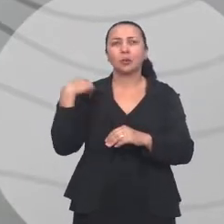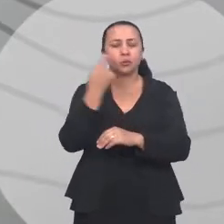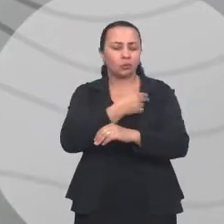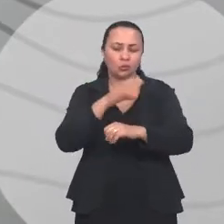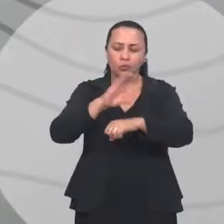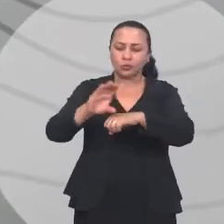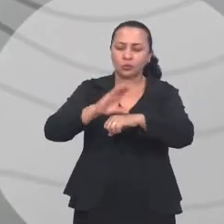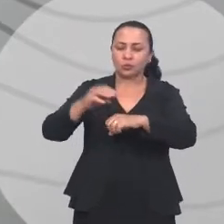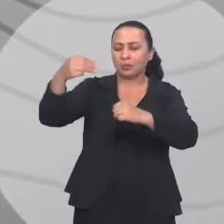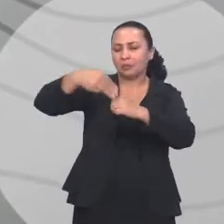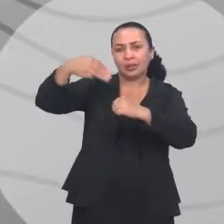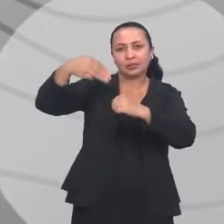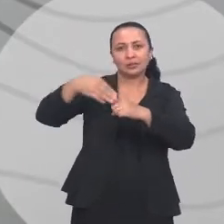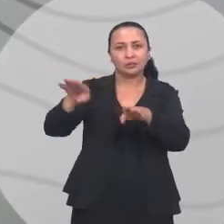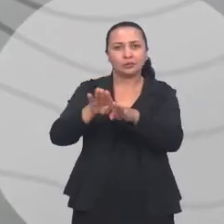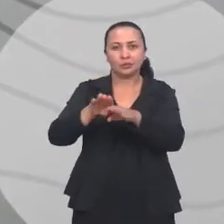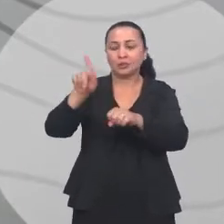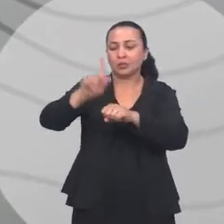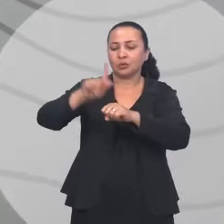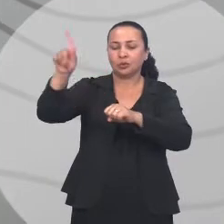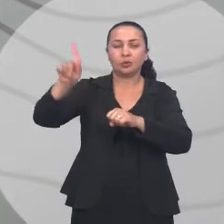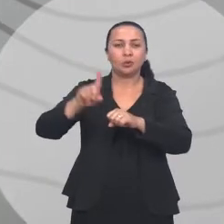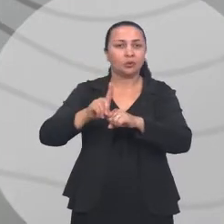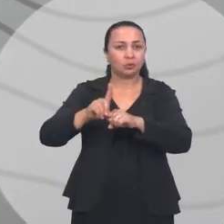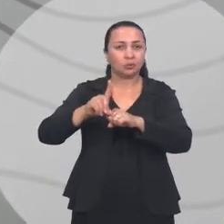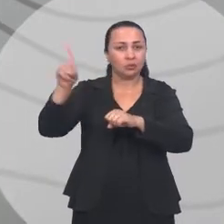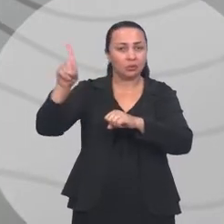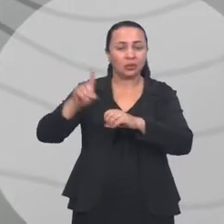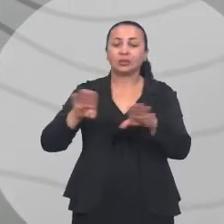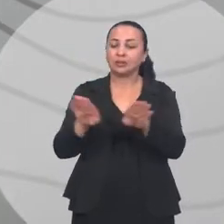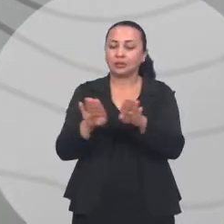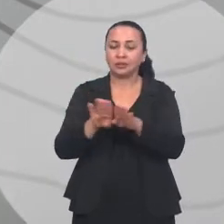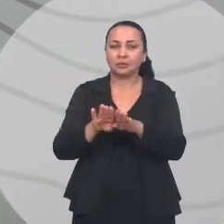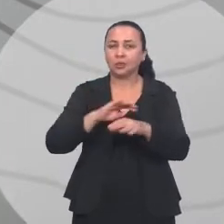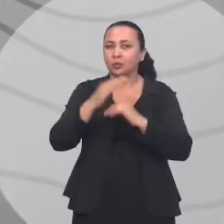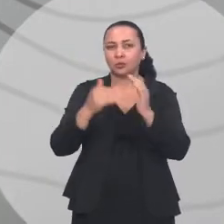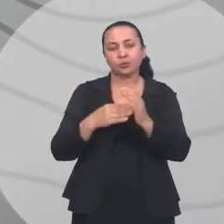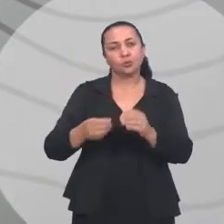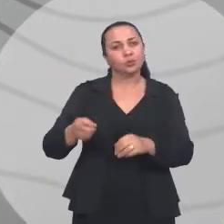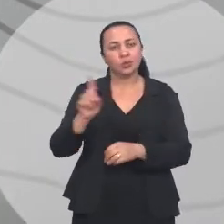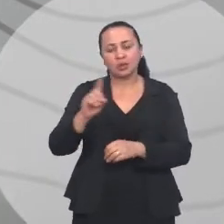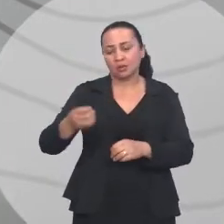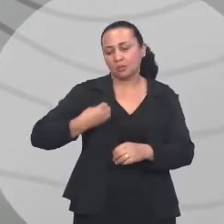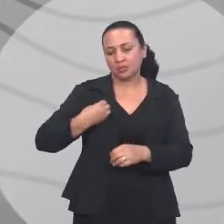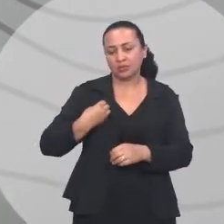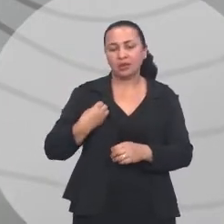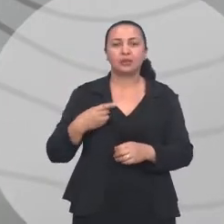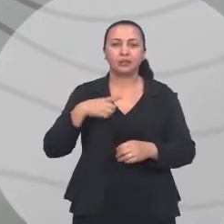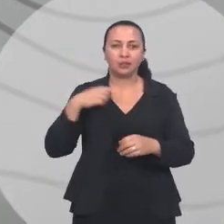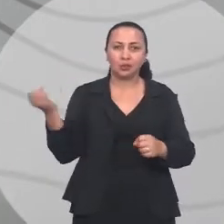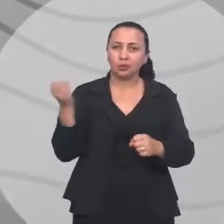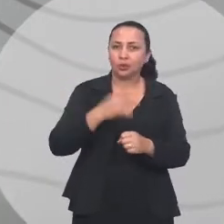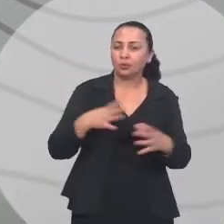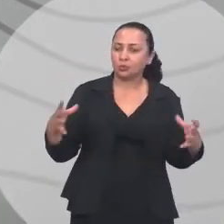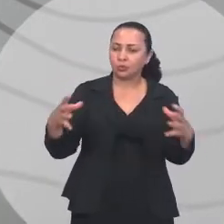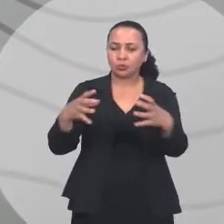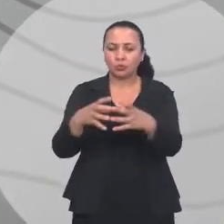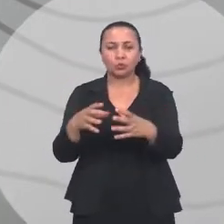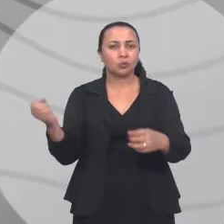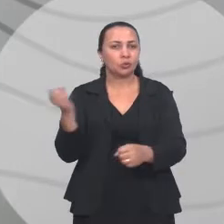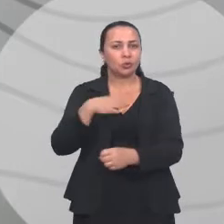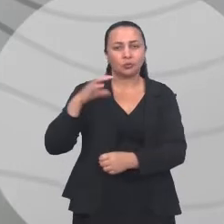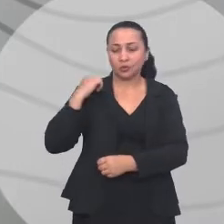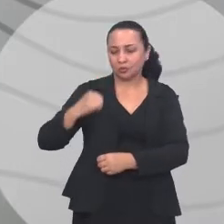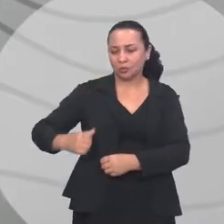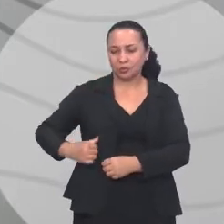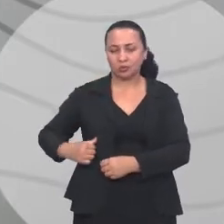nossos cursos de mestrado e doutorado todos eles estão com atividades não presenciais implantamos novas turmas né novas